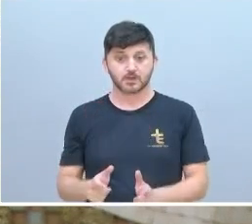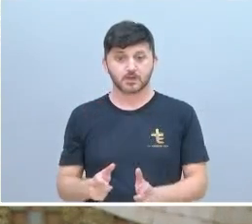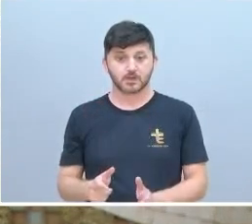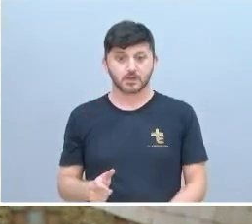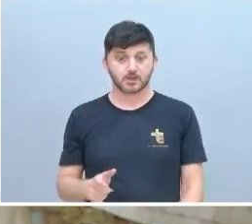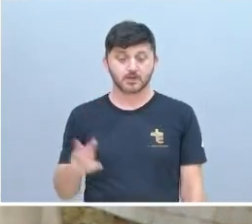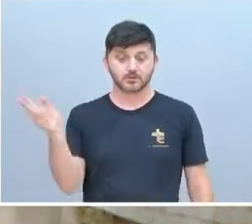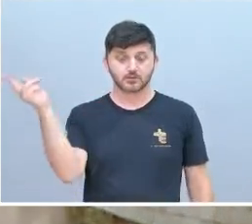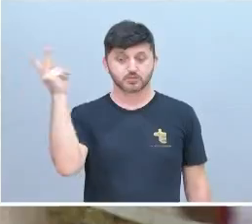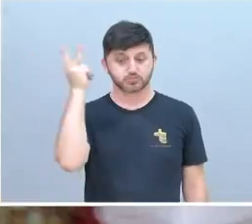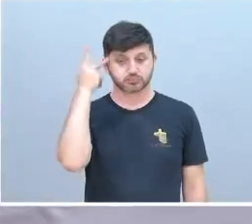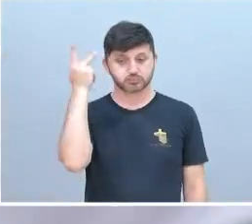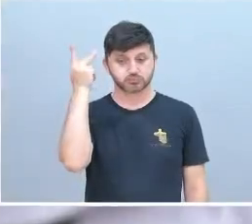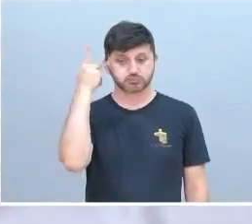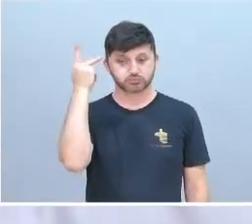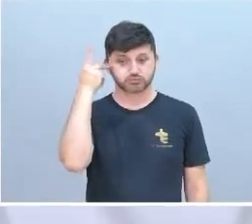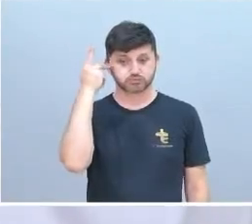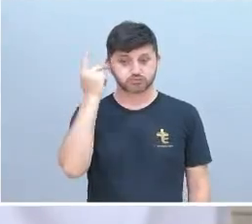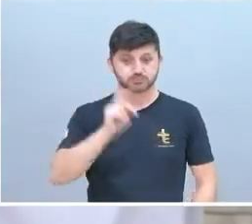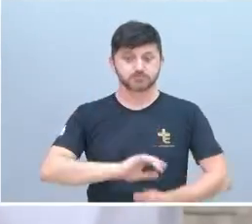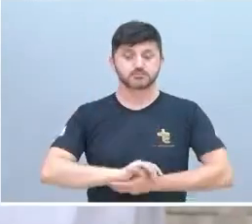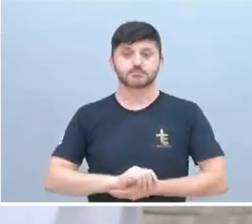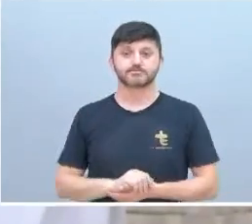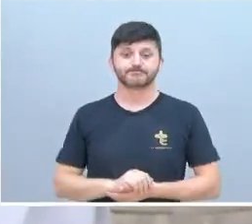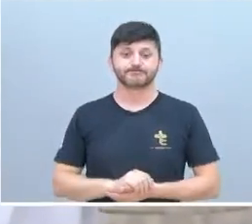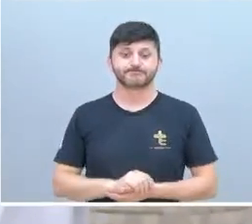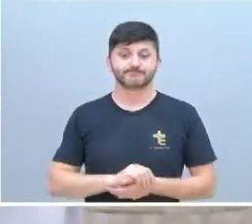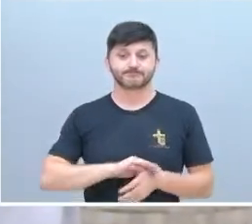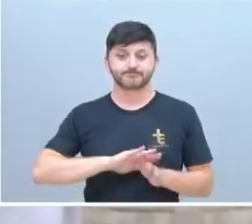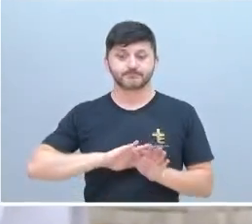Ituverava, São Paulo.